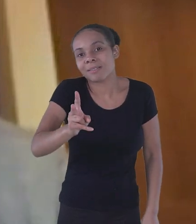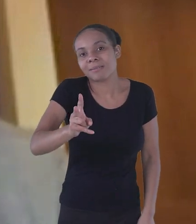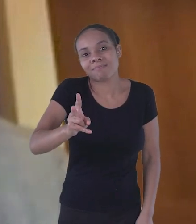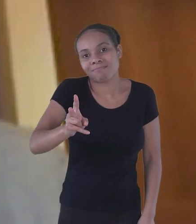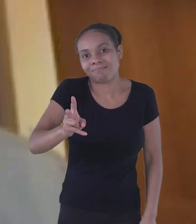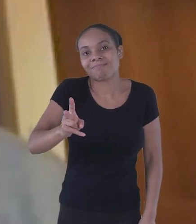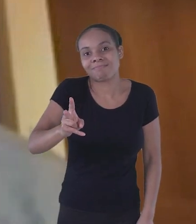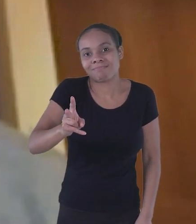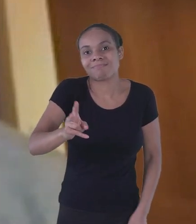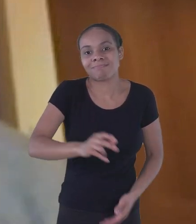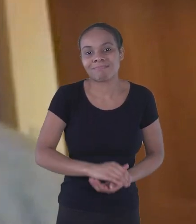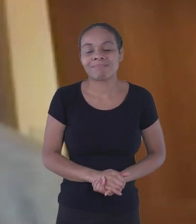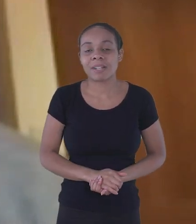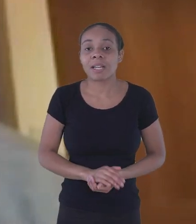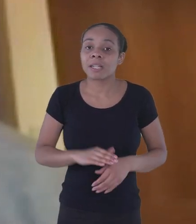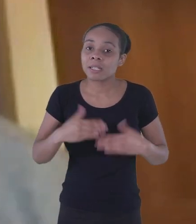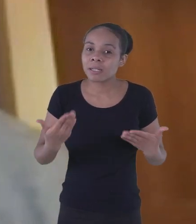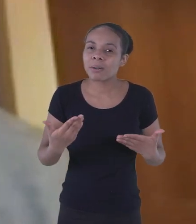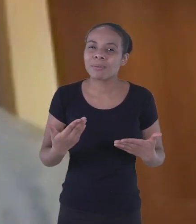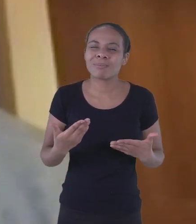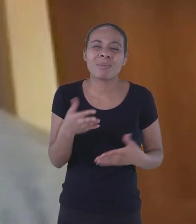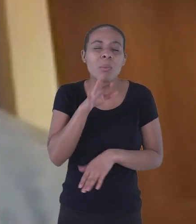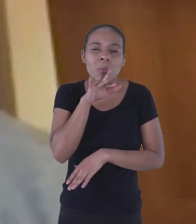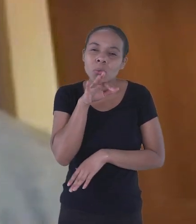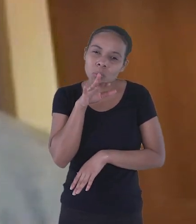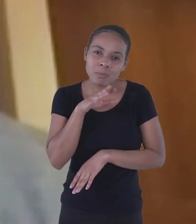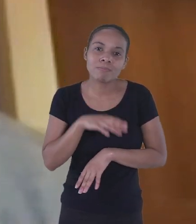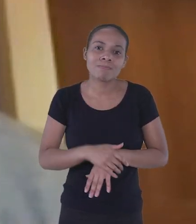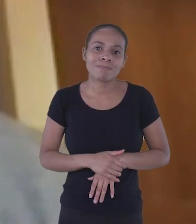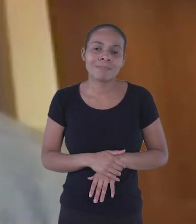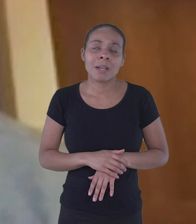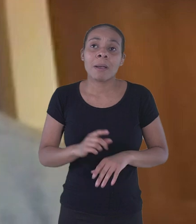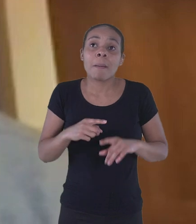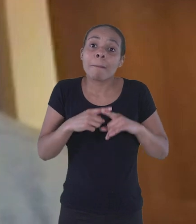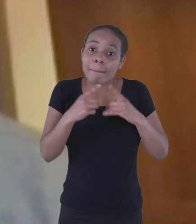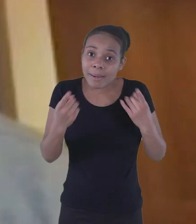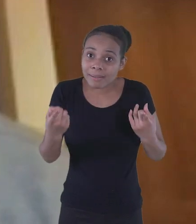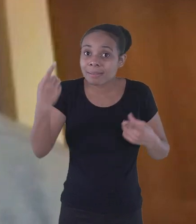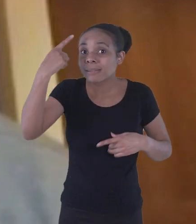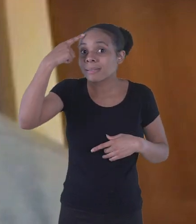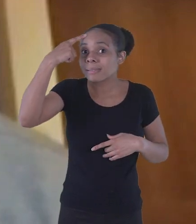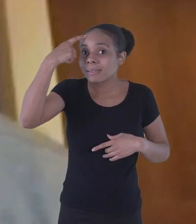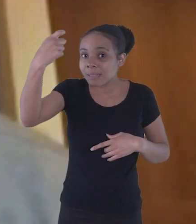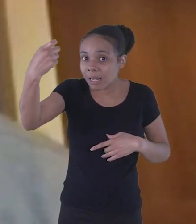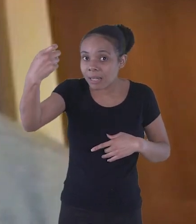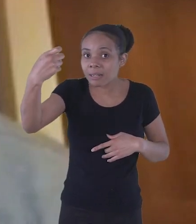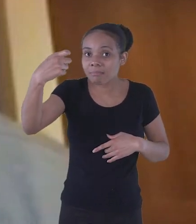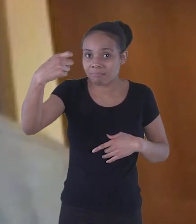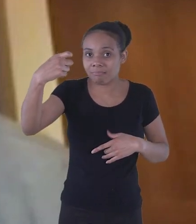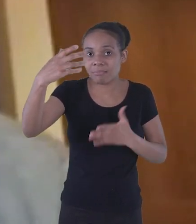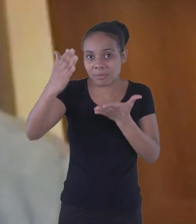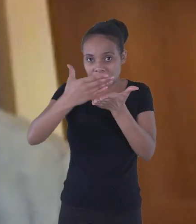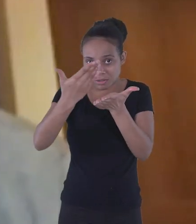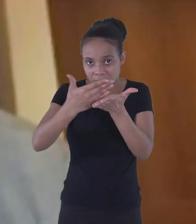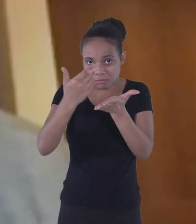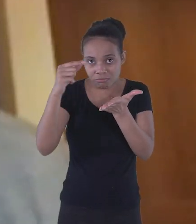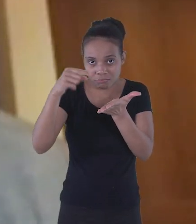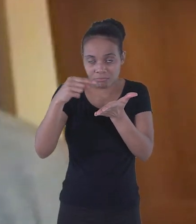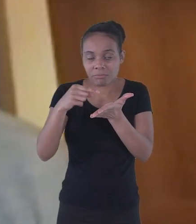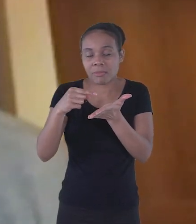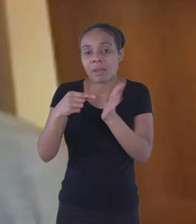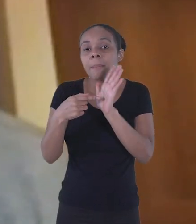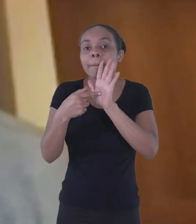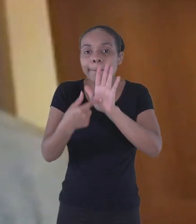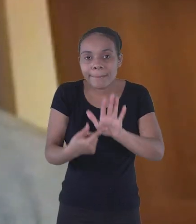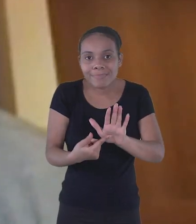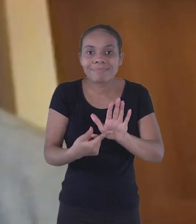e tal, muito ruim. Mas a ideia muito importante nesse romance de mostrar um